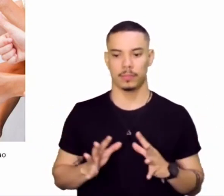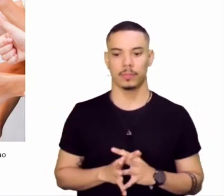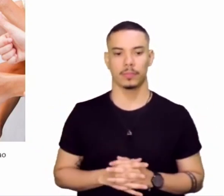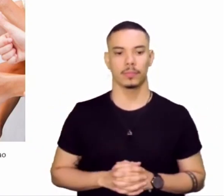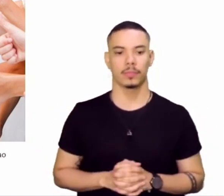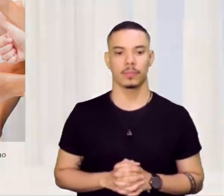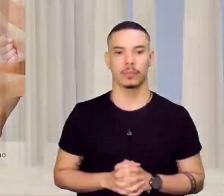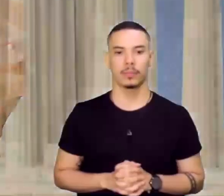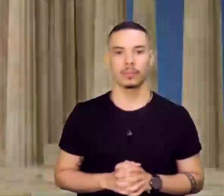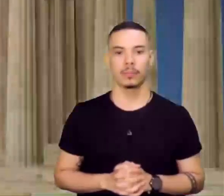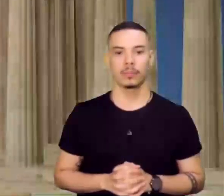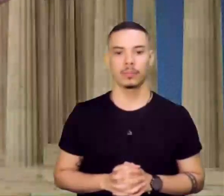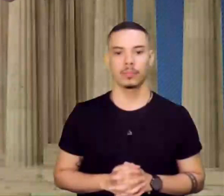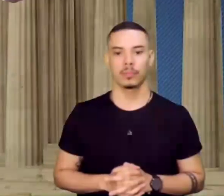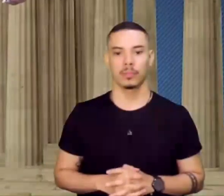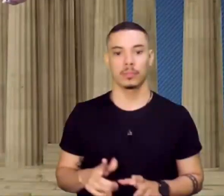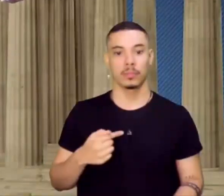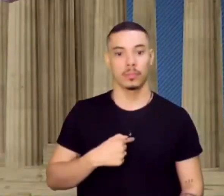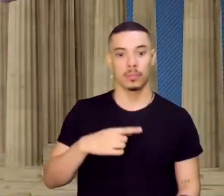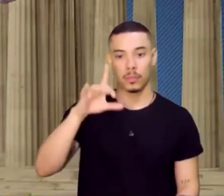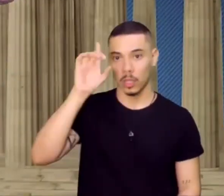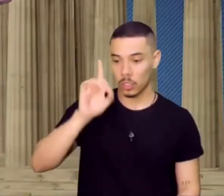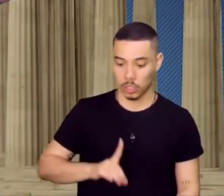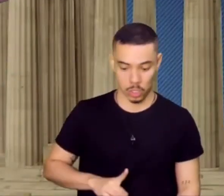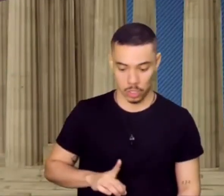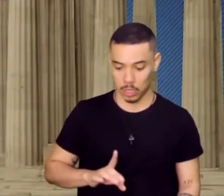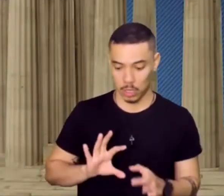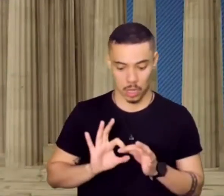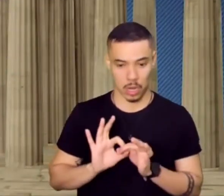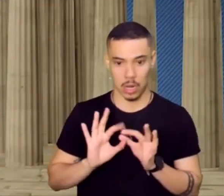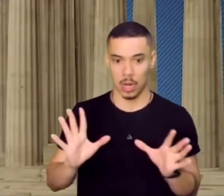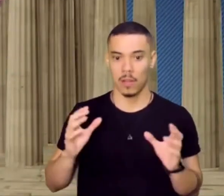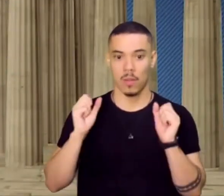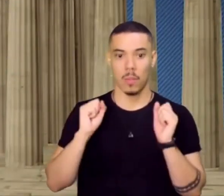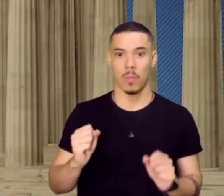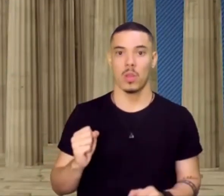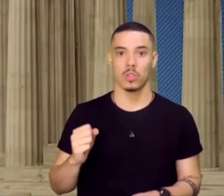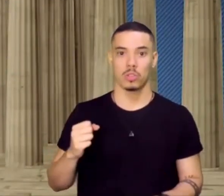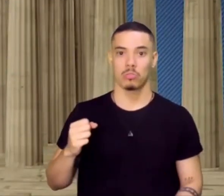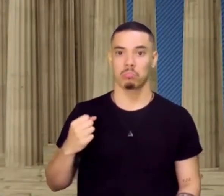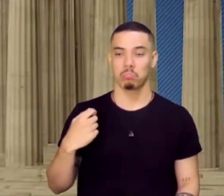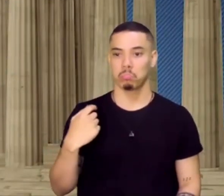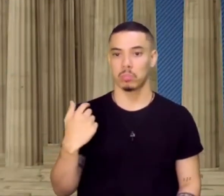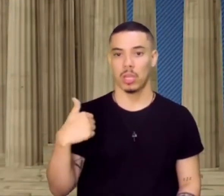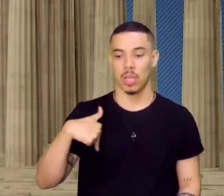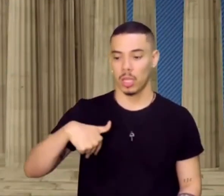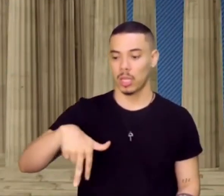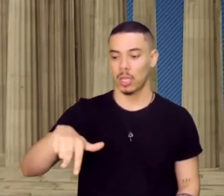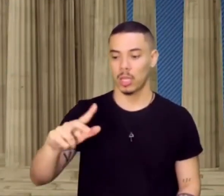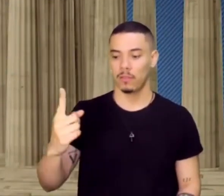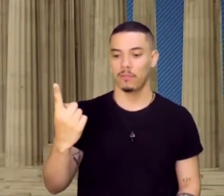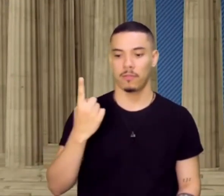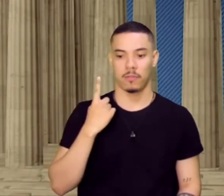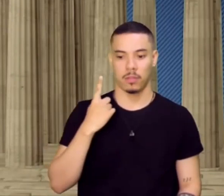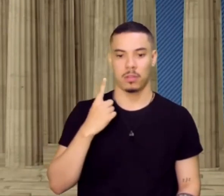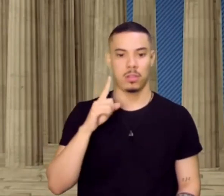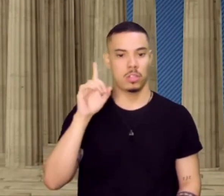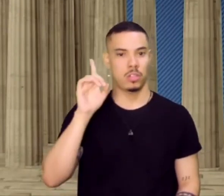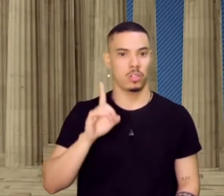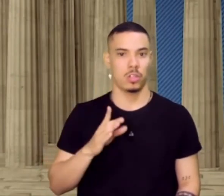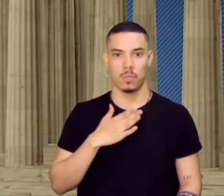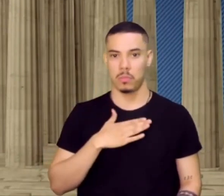O que é a liberdade? É o direito de ser livre, o de ir e vir. Eu posso ir e vir, tem na Constituição. Então é